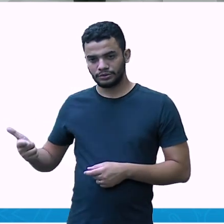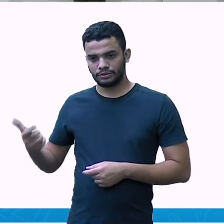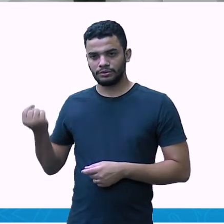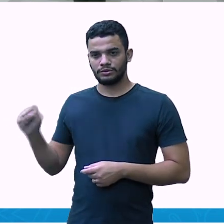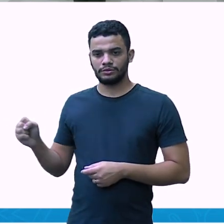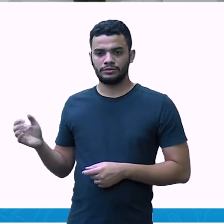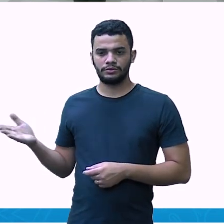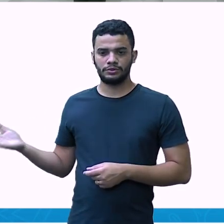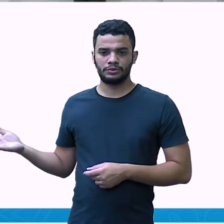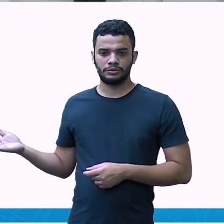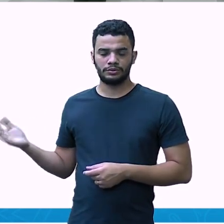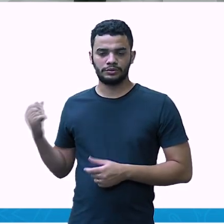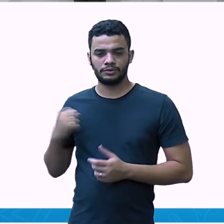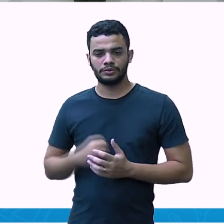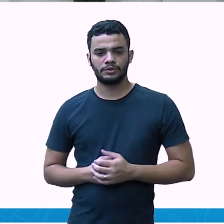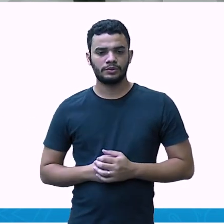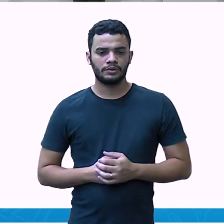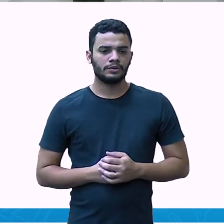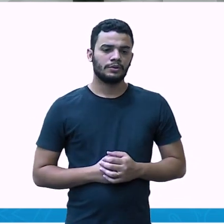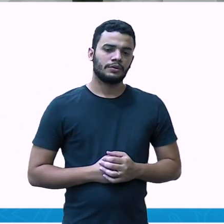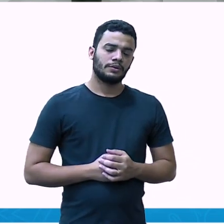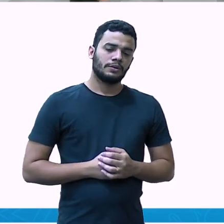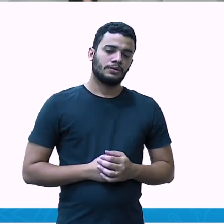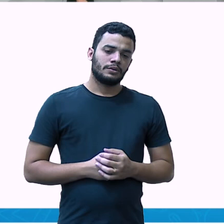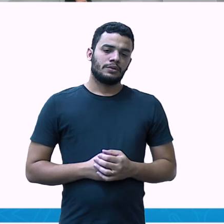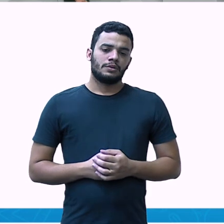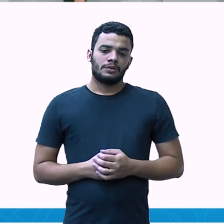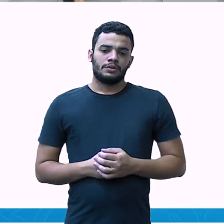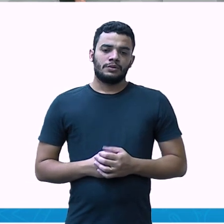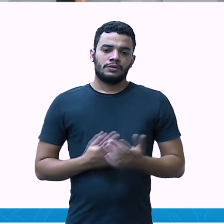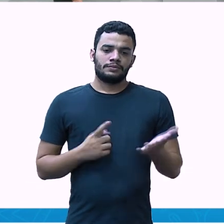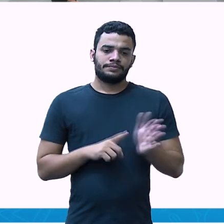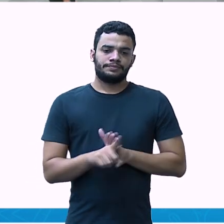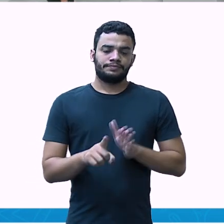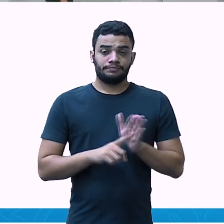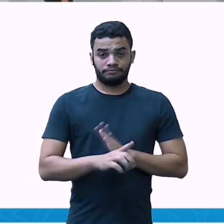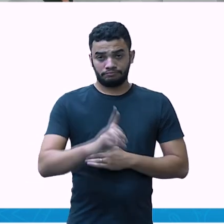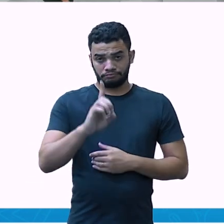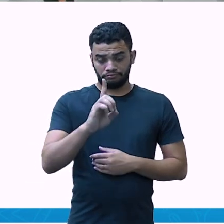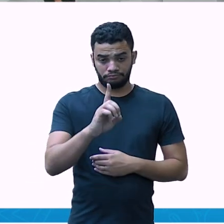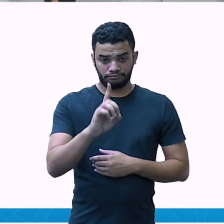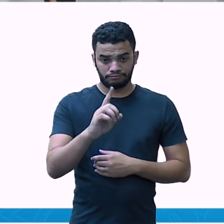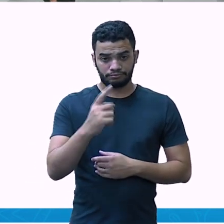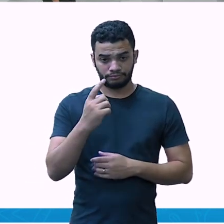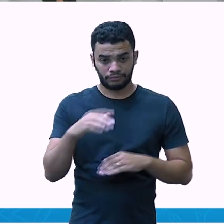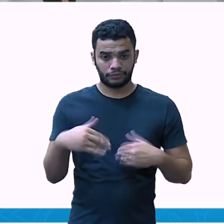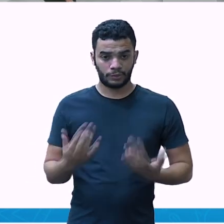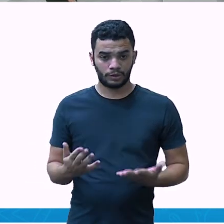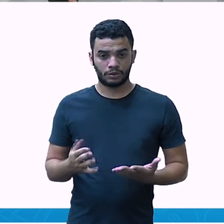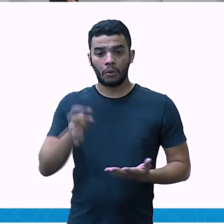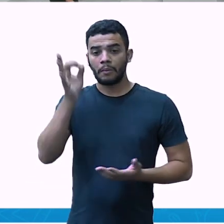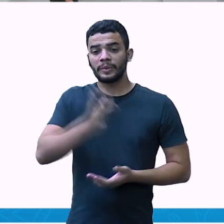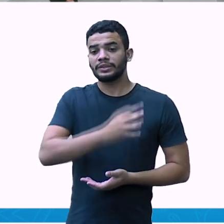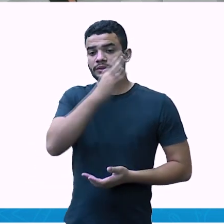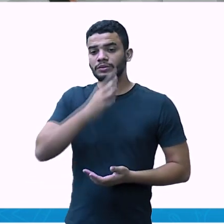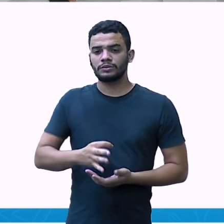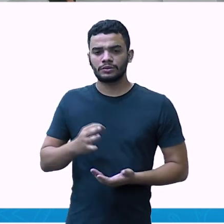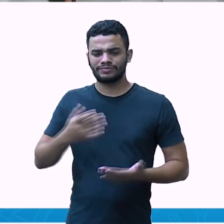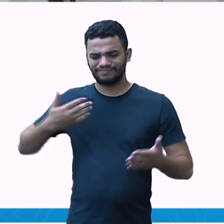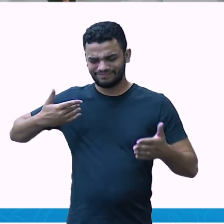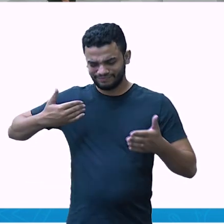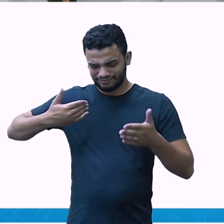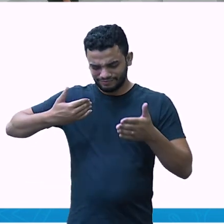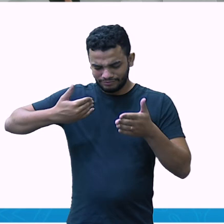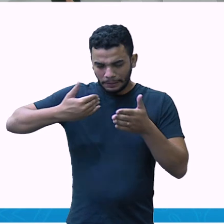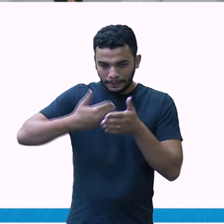10, 20, vai fechar um total de 28. E qual a porcentagem aproximada de